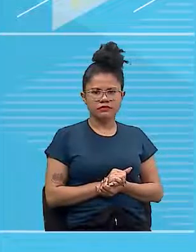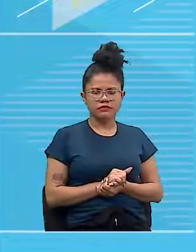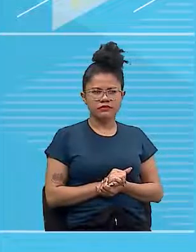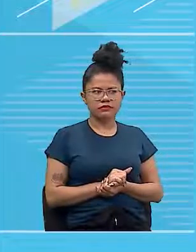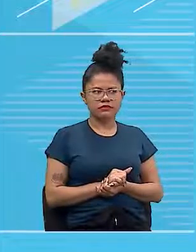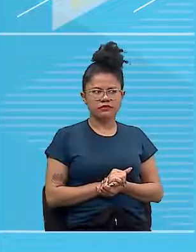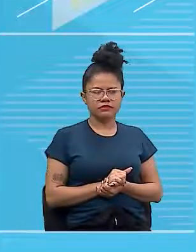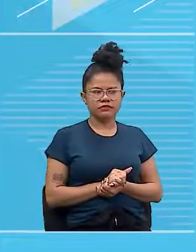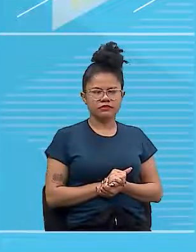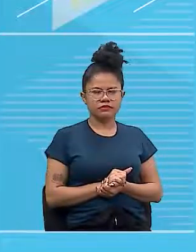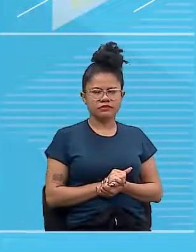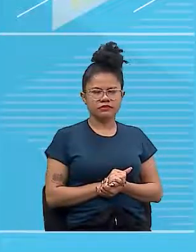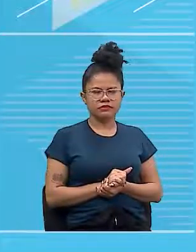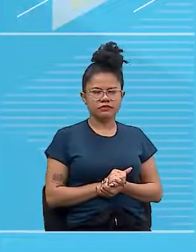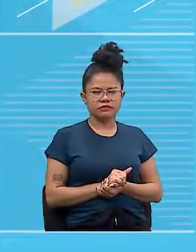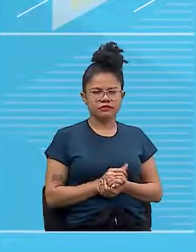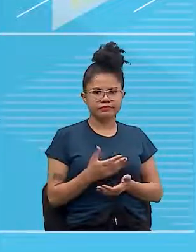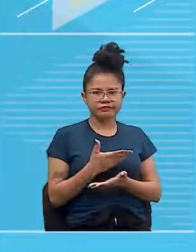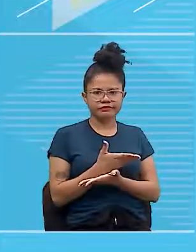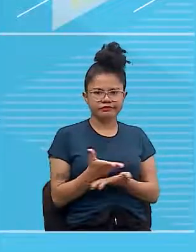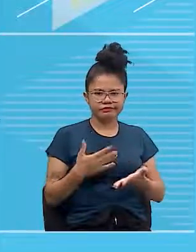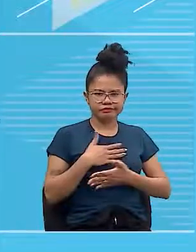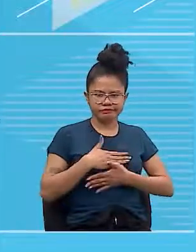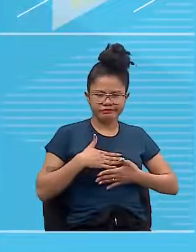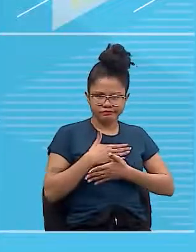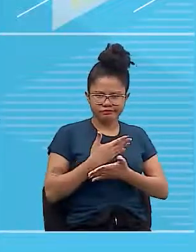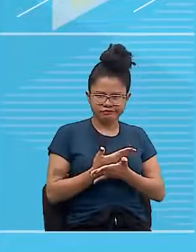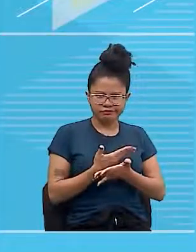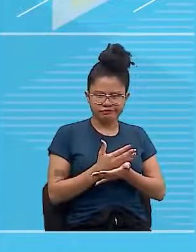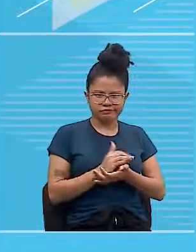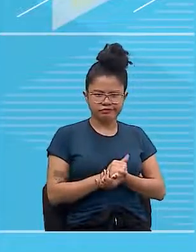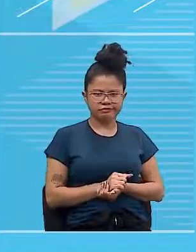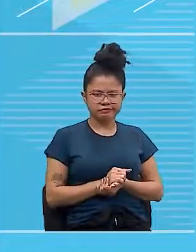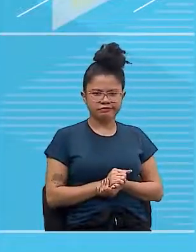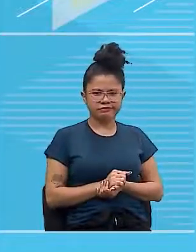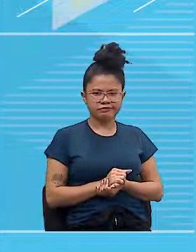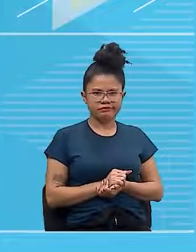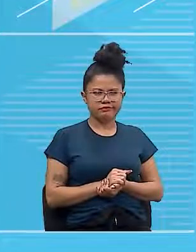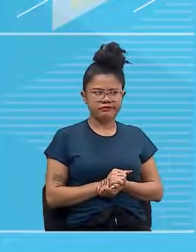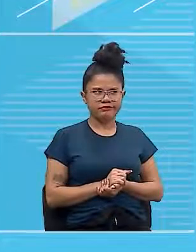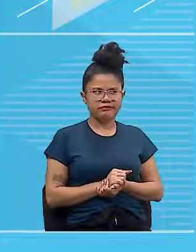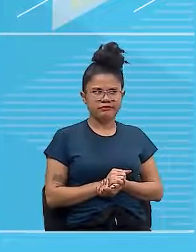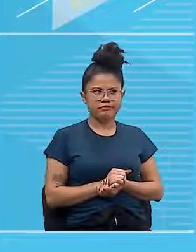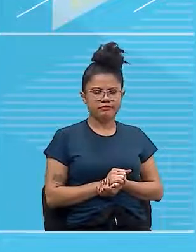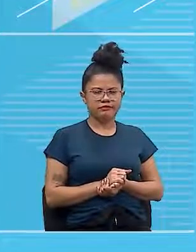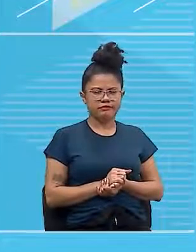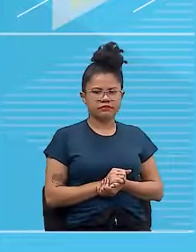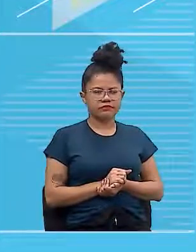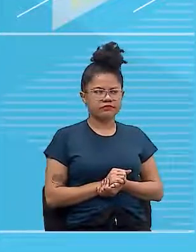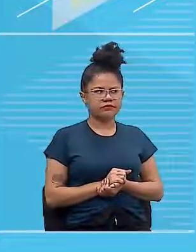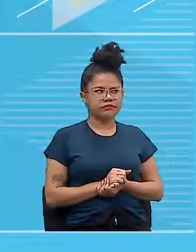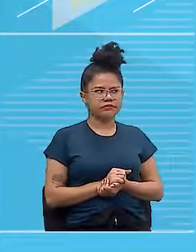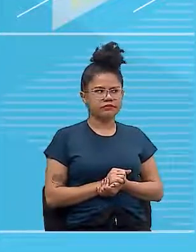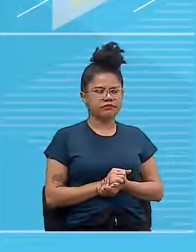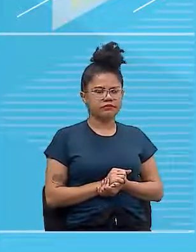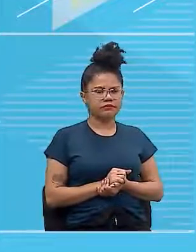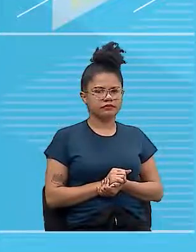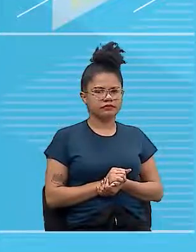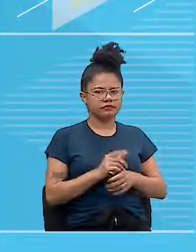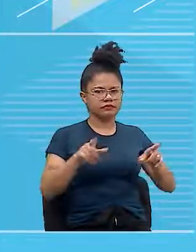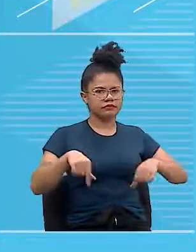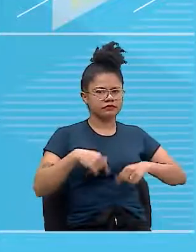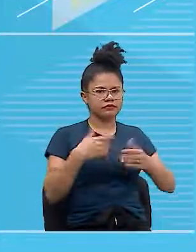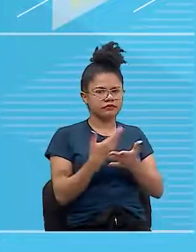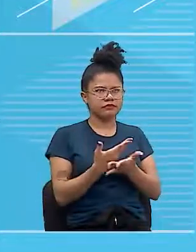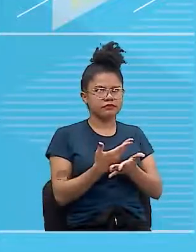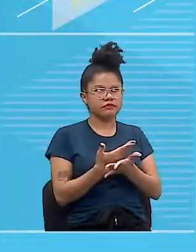O que você achou da aula foi boa e no na sala de aula